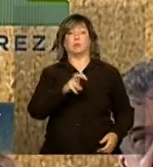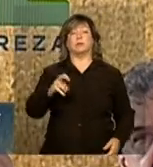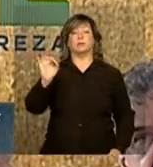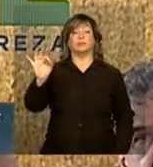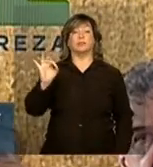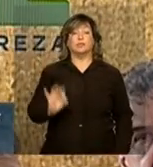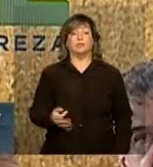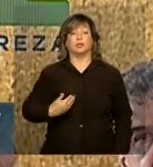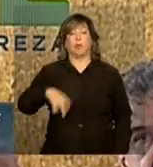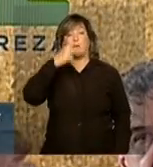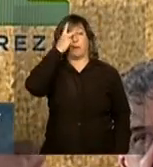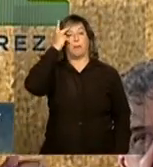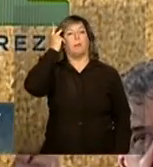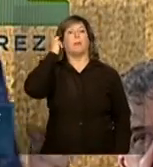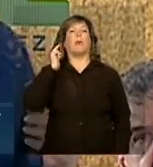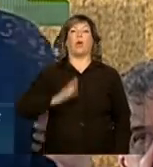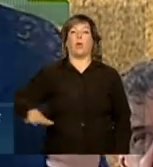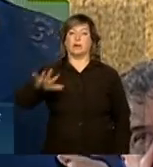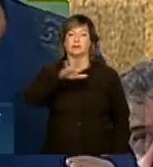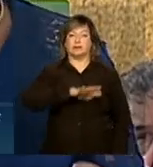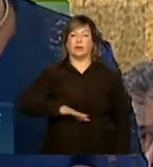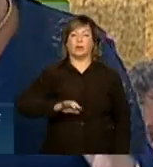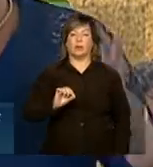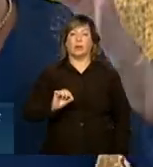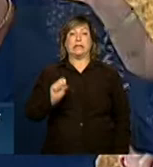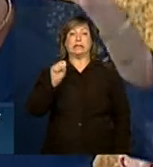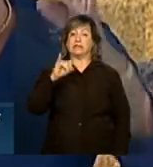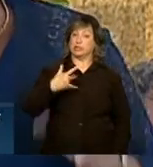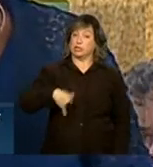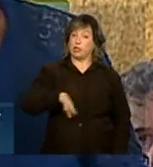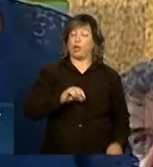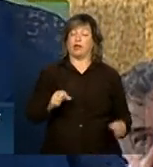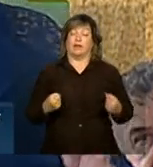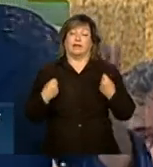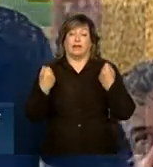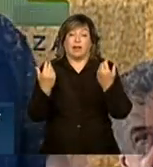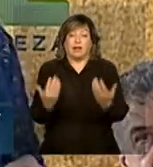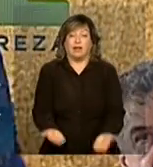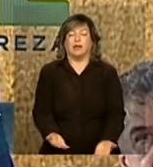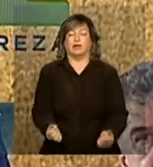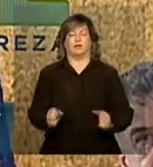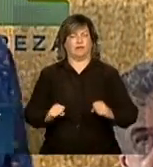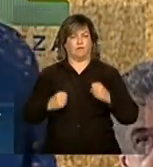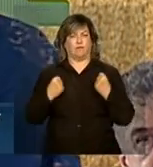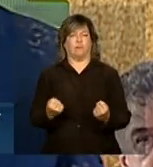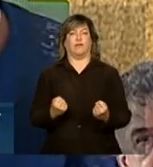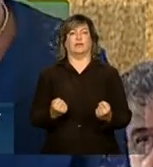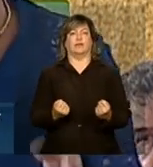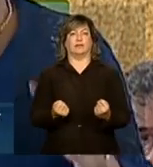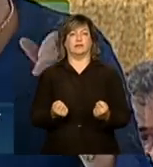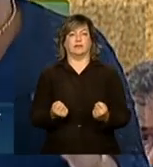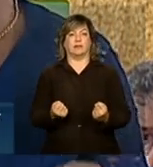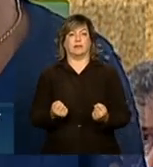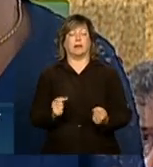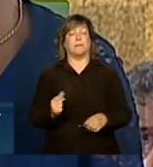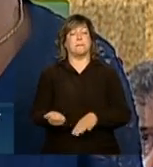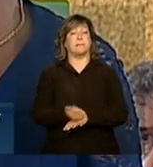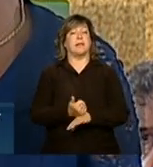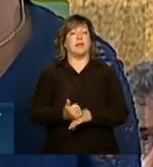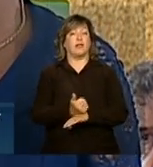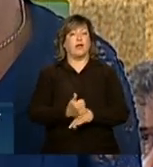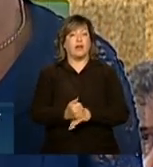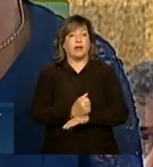55% da nossa população, se nós nos dedicarmos com empenho em melhorar